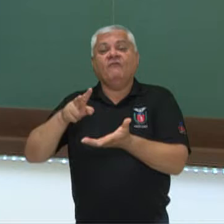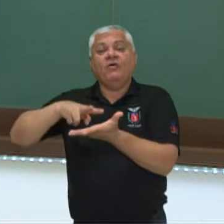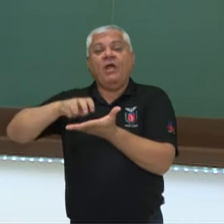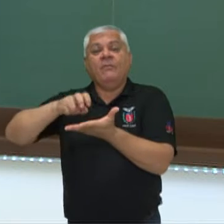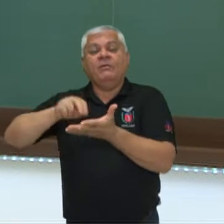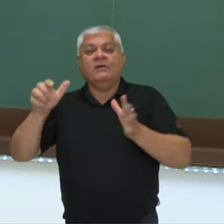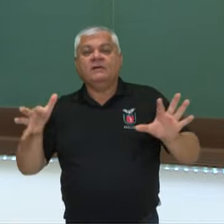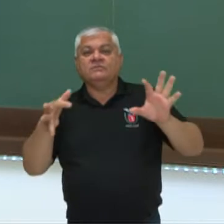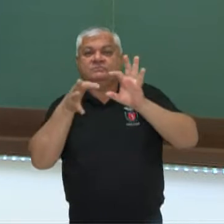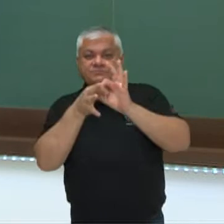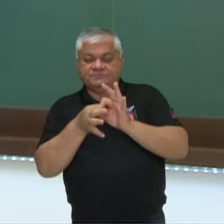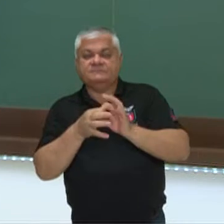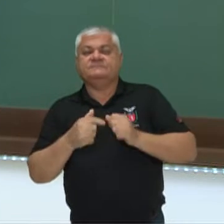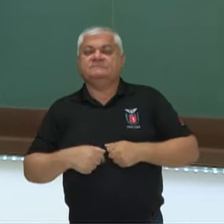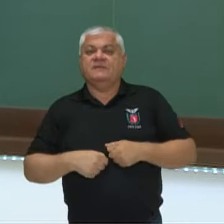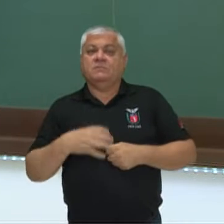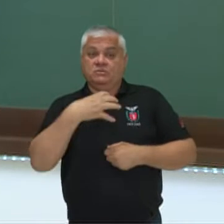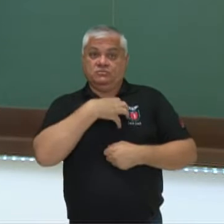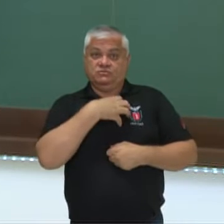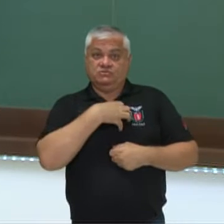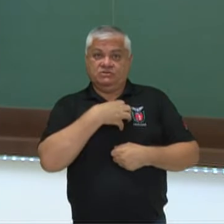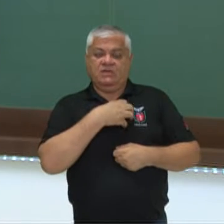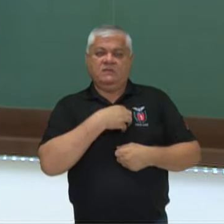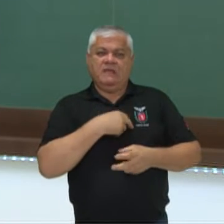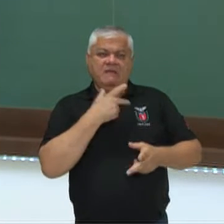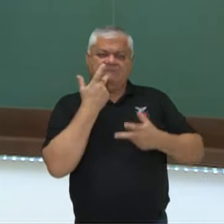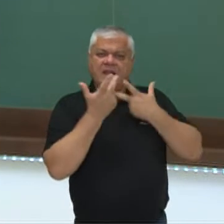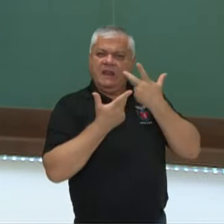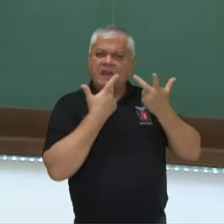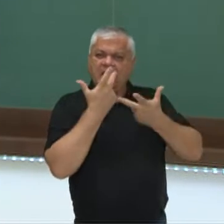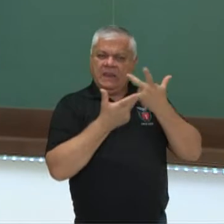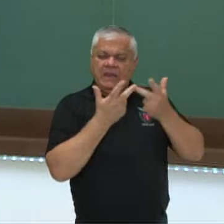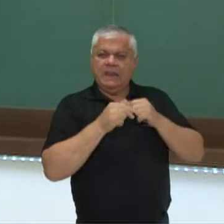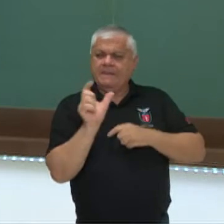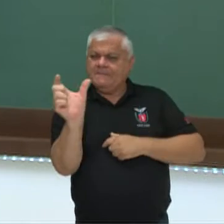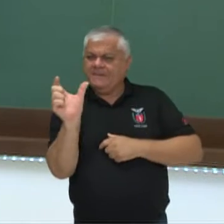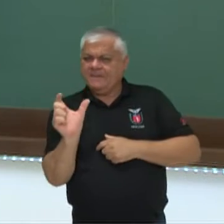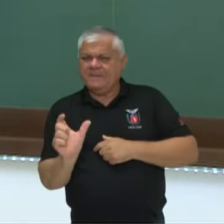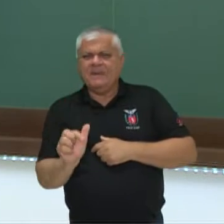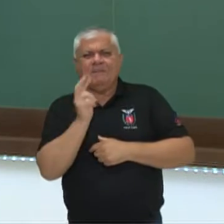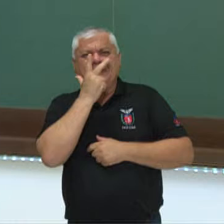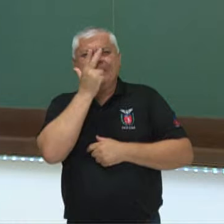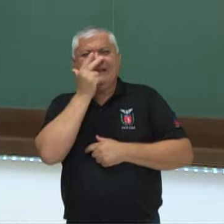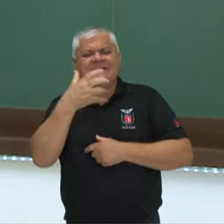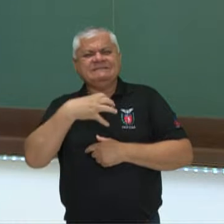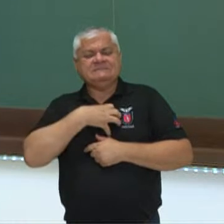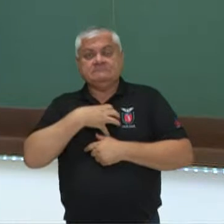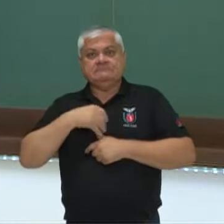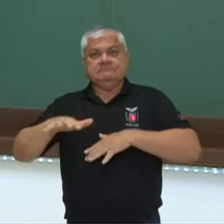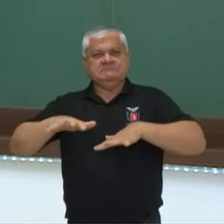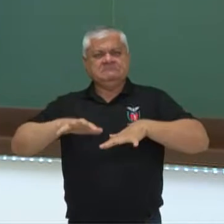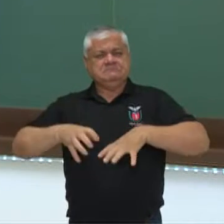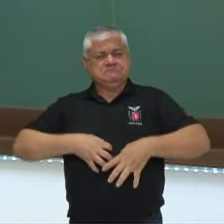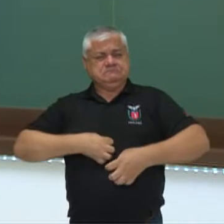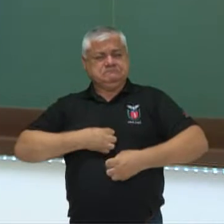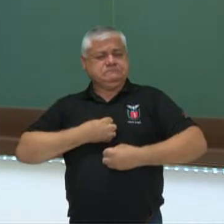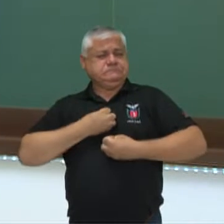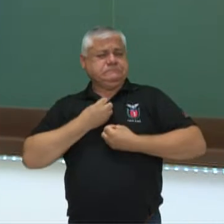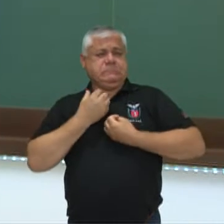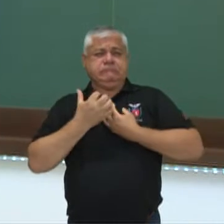né? A forma, por assim dizer, reproduz até o movimento de engulhos